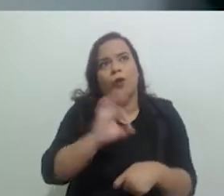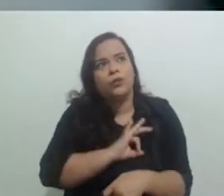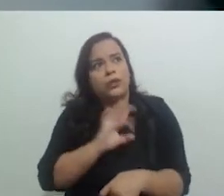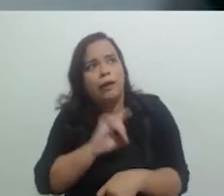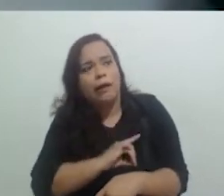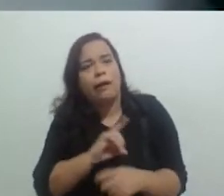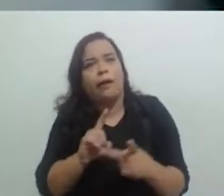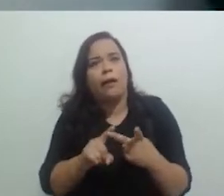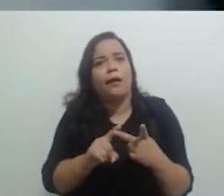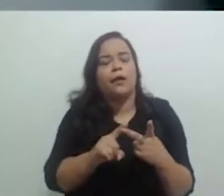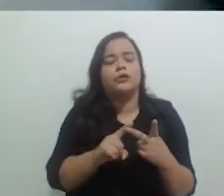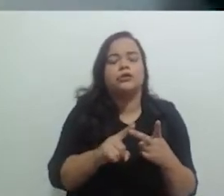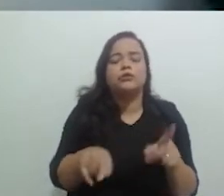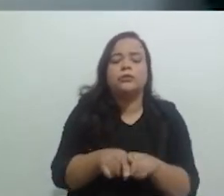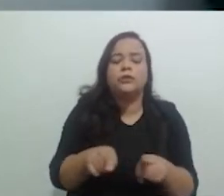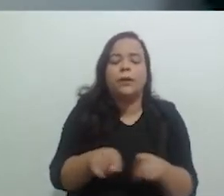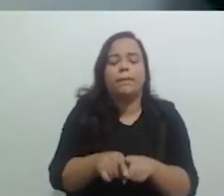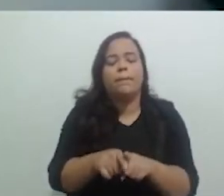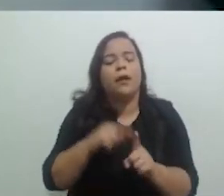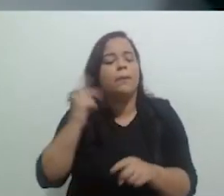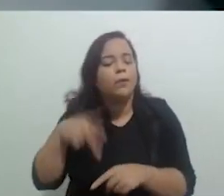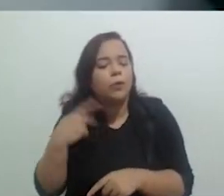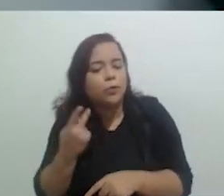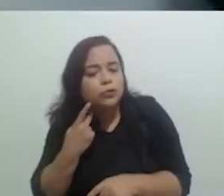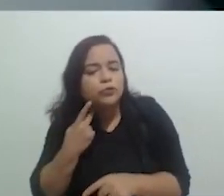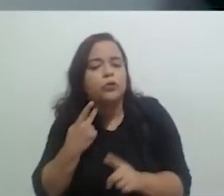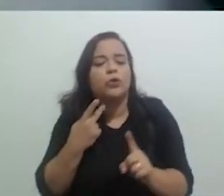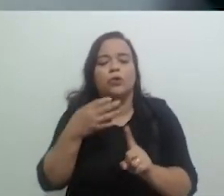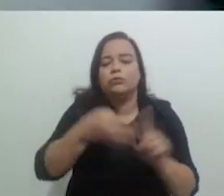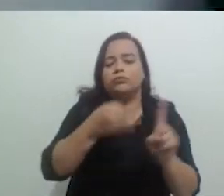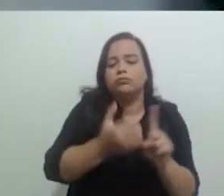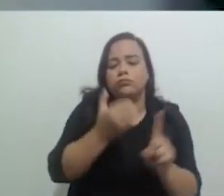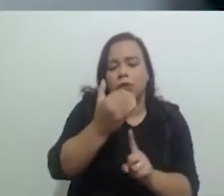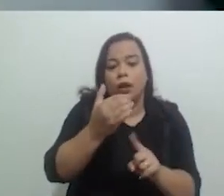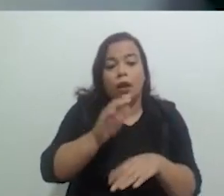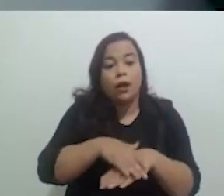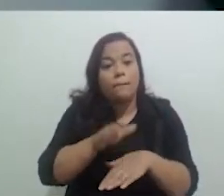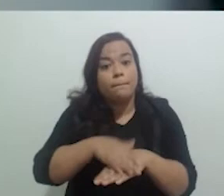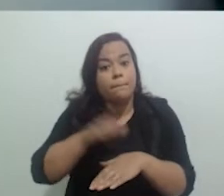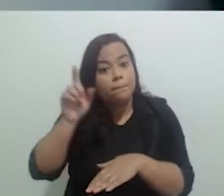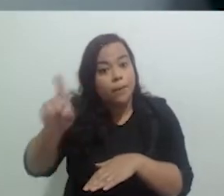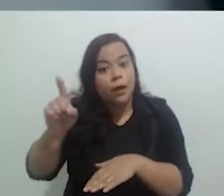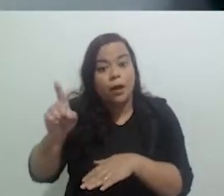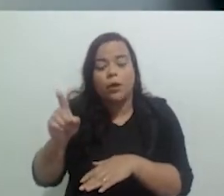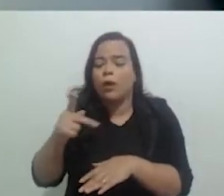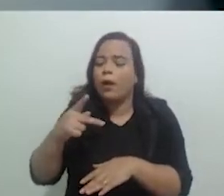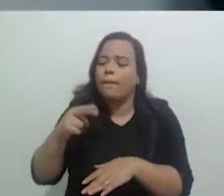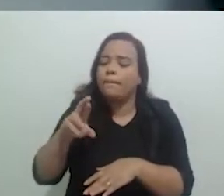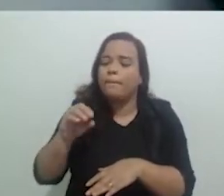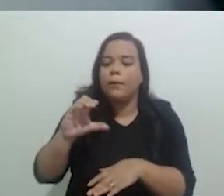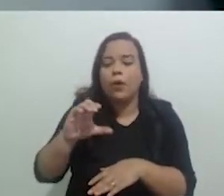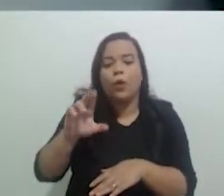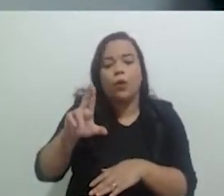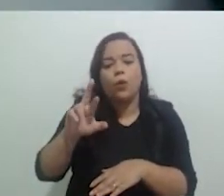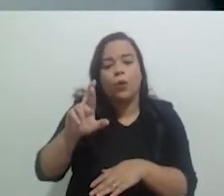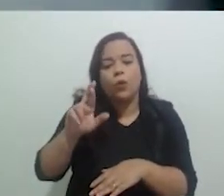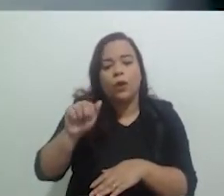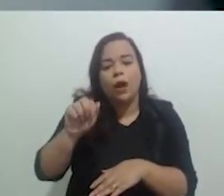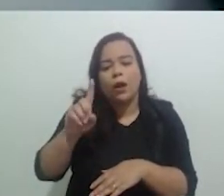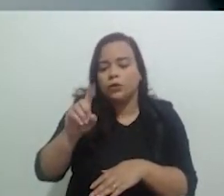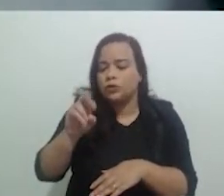pela Procuradoria-Geral, eu disse que a Procuradoria-Geral decidisse o que ela quer fazer no pedido